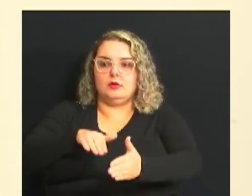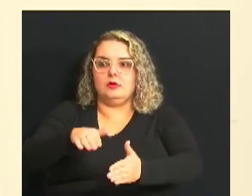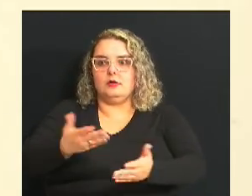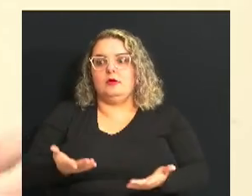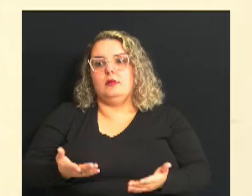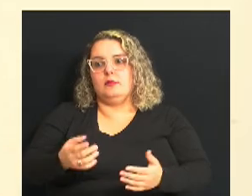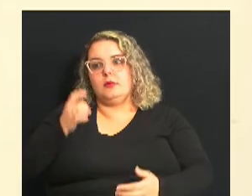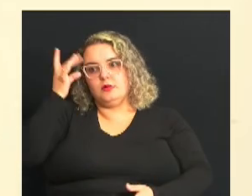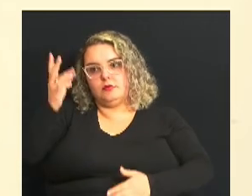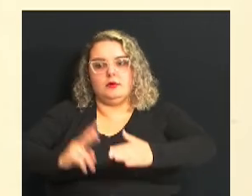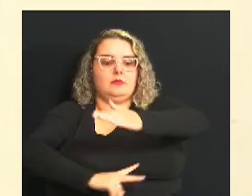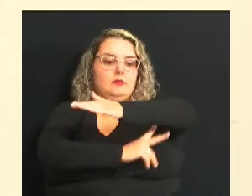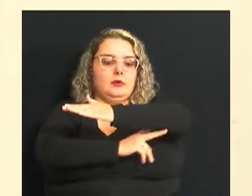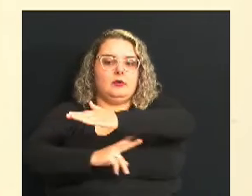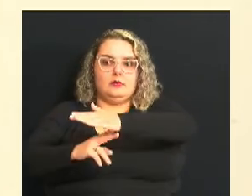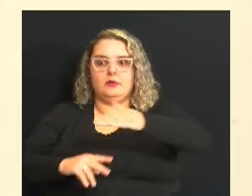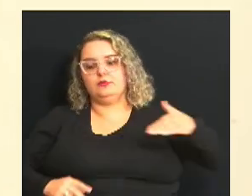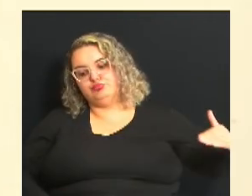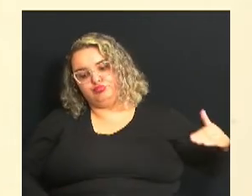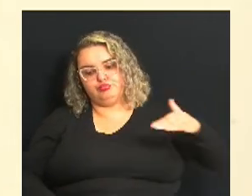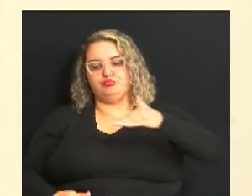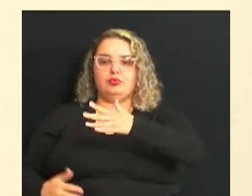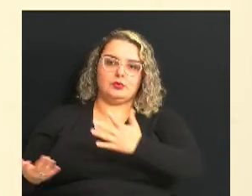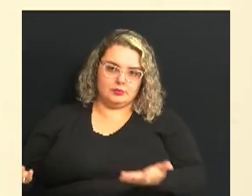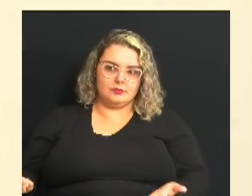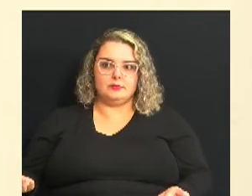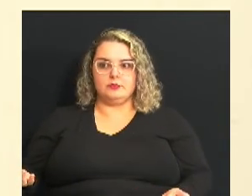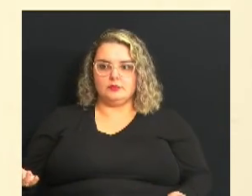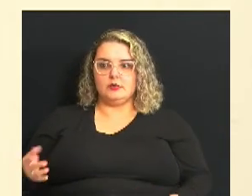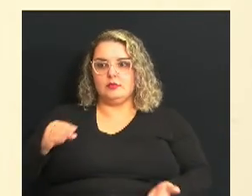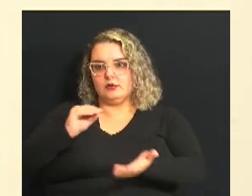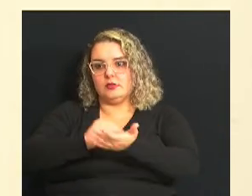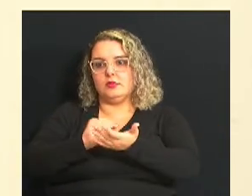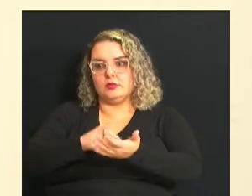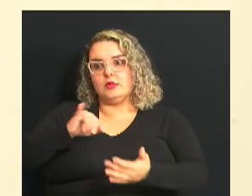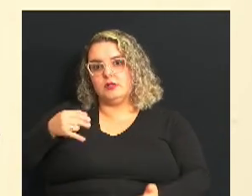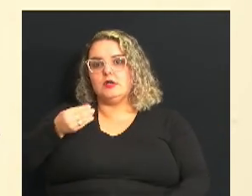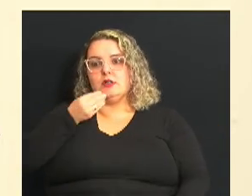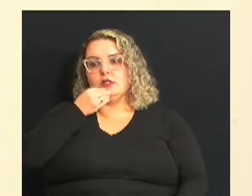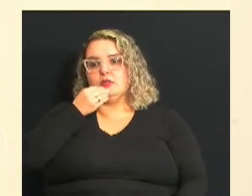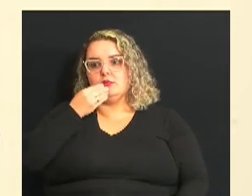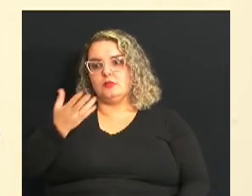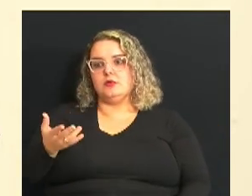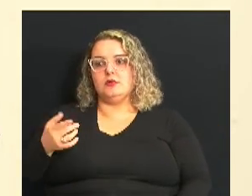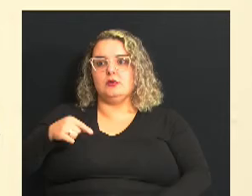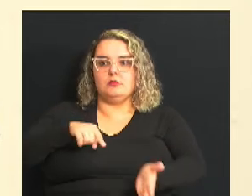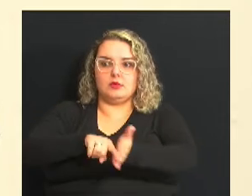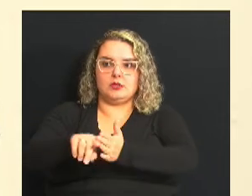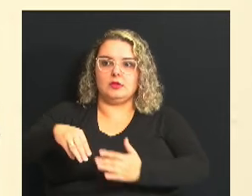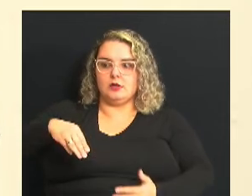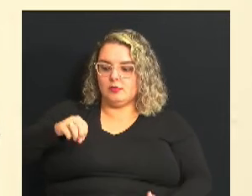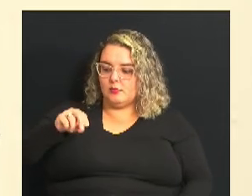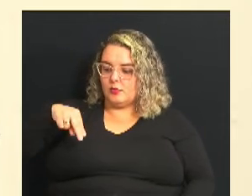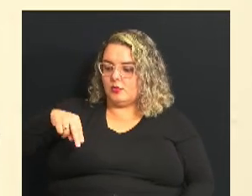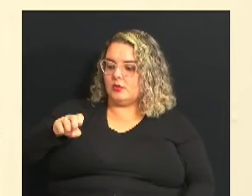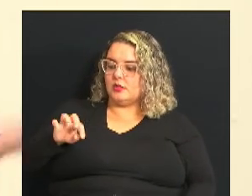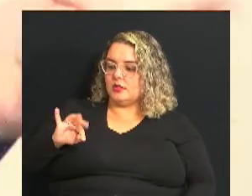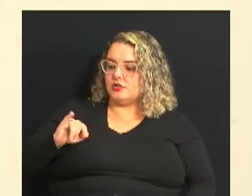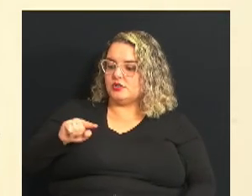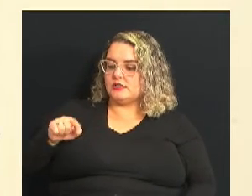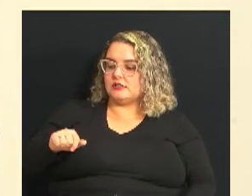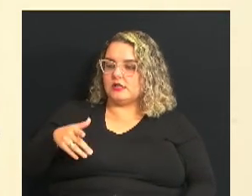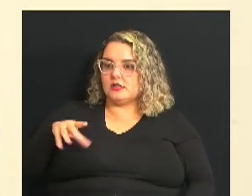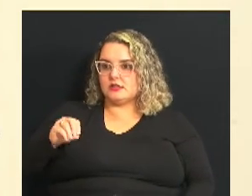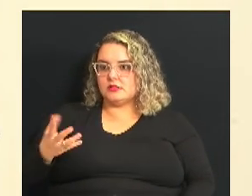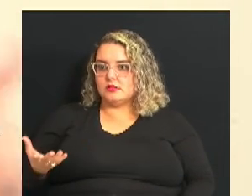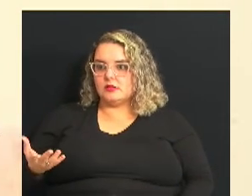passar para um lado para o outro. Então é isso que está faltando aqui. E aproveitando aquela pergunta da monetização que também ia fazer, você falou,